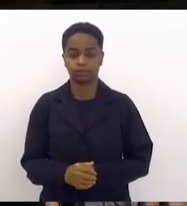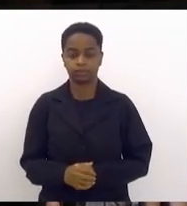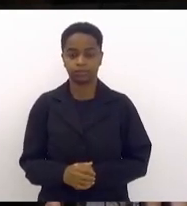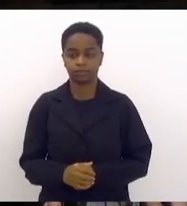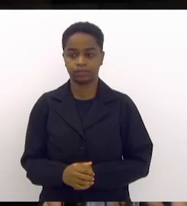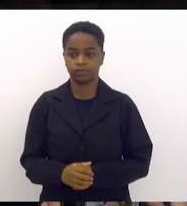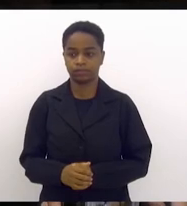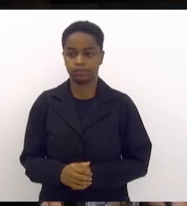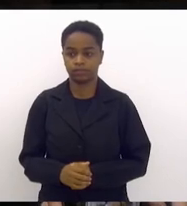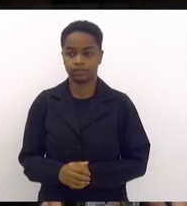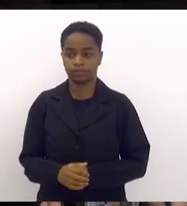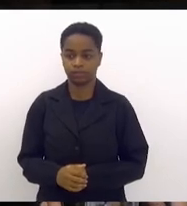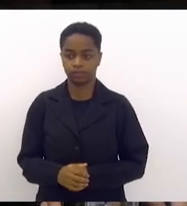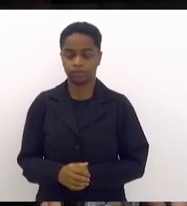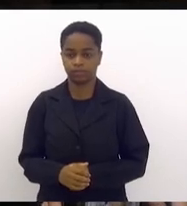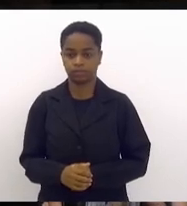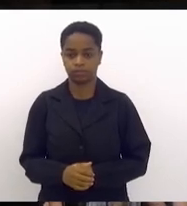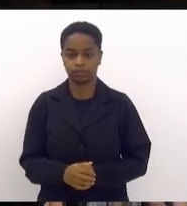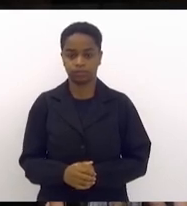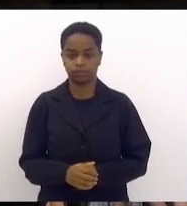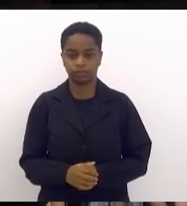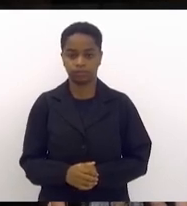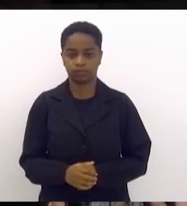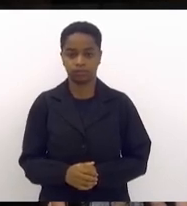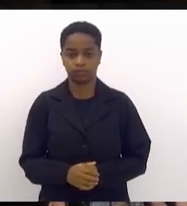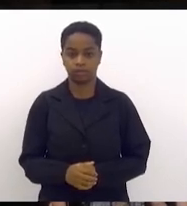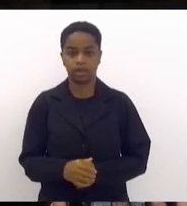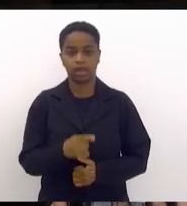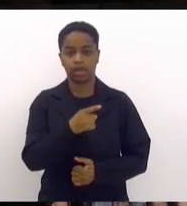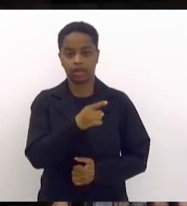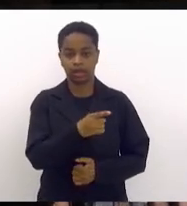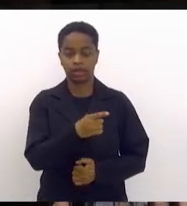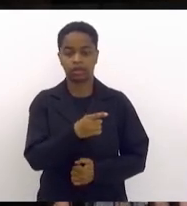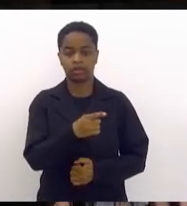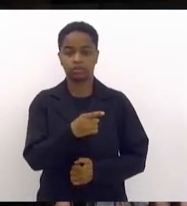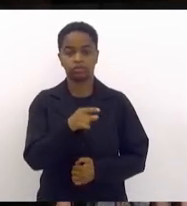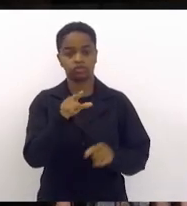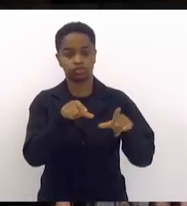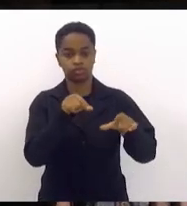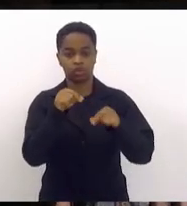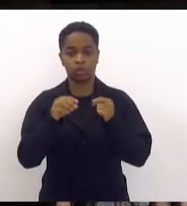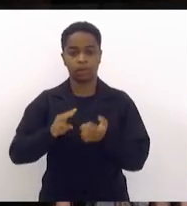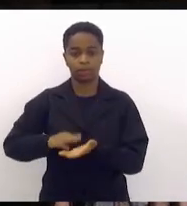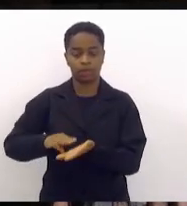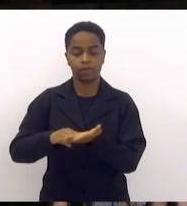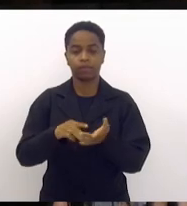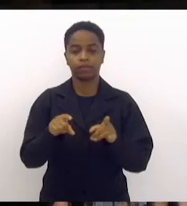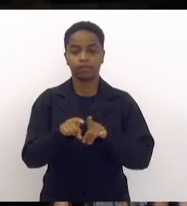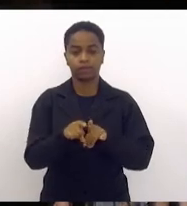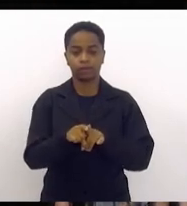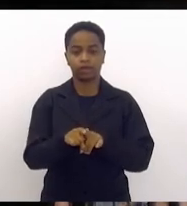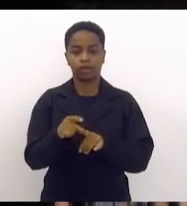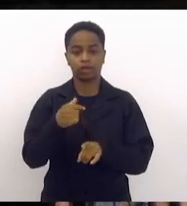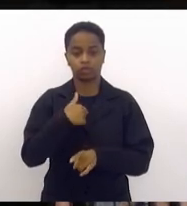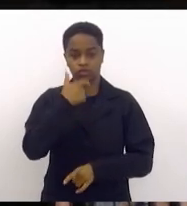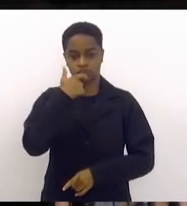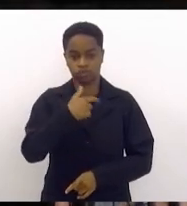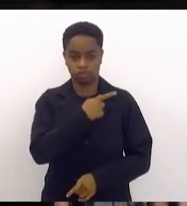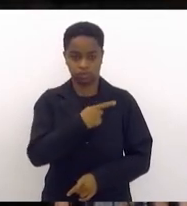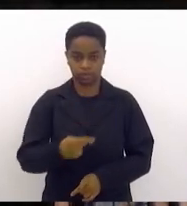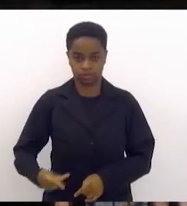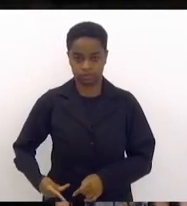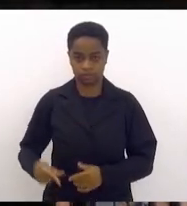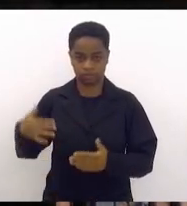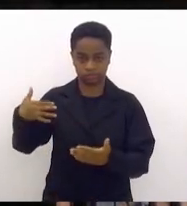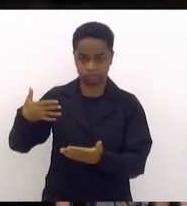ele ato contínuo fez a nomeação dos membros presido essa comissão desde então o ex-deputado